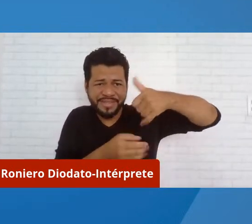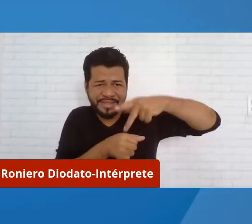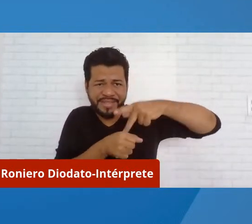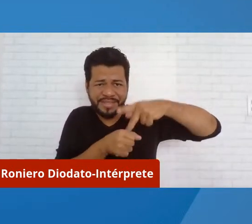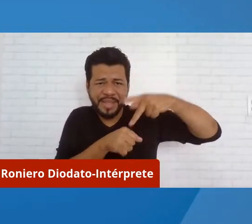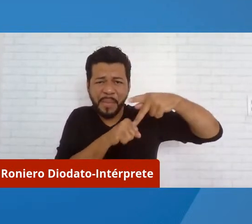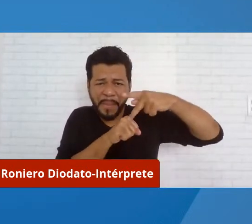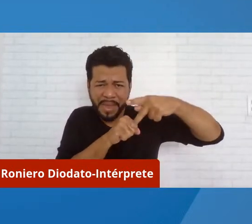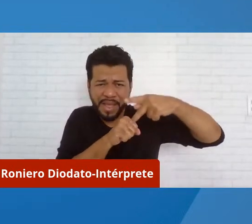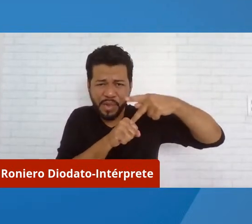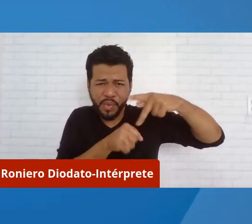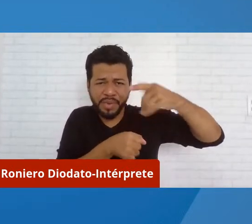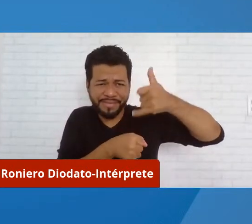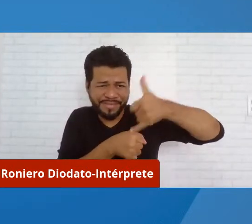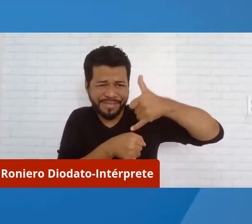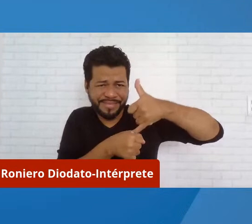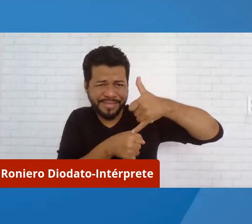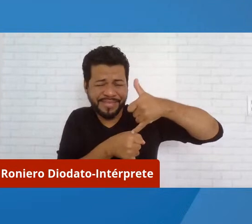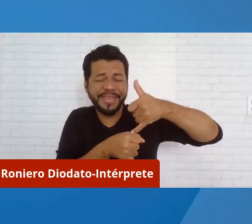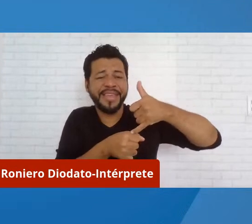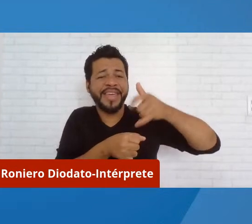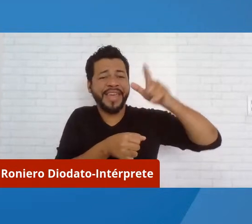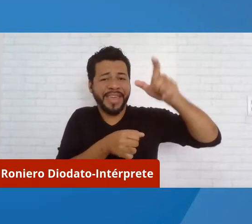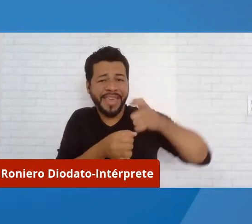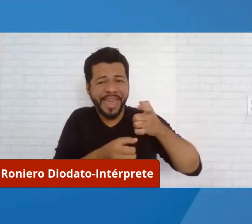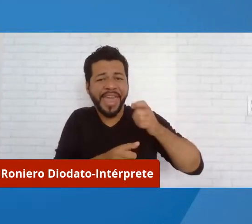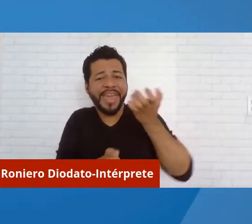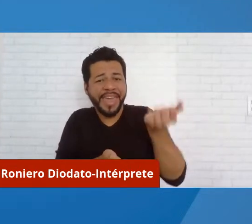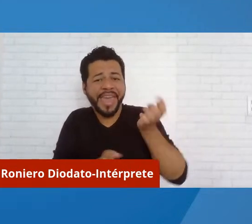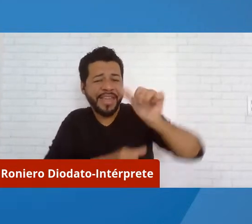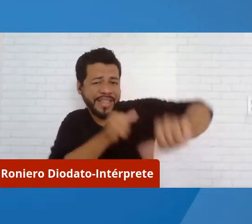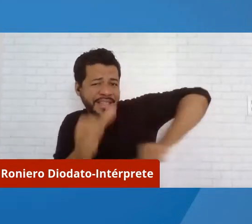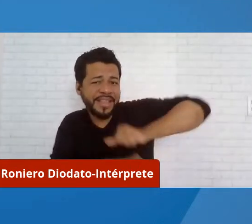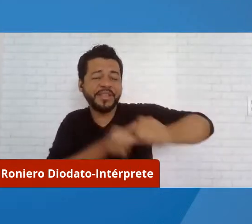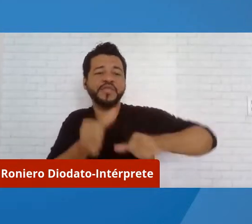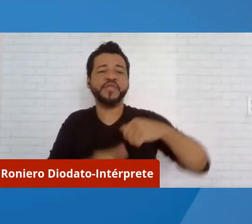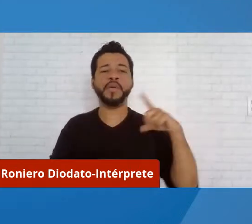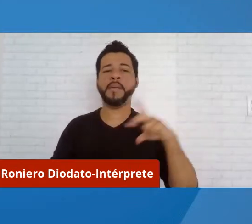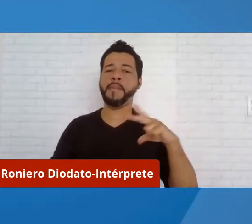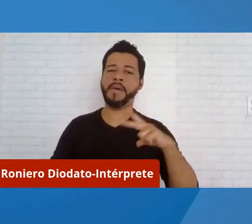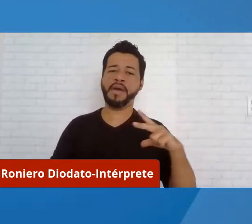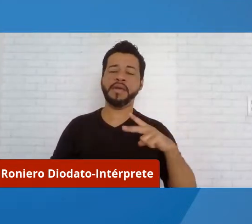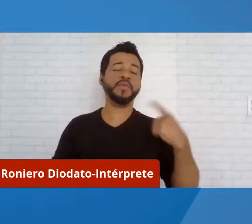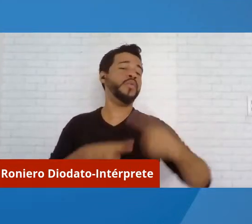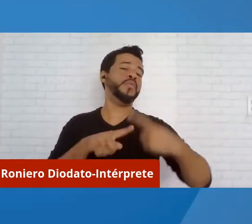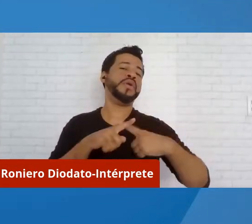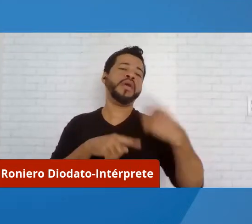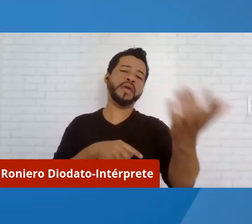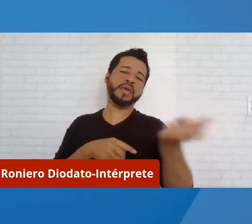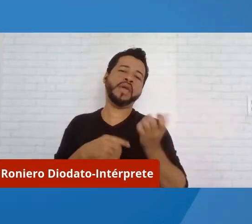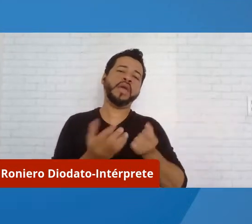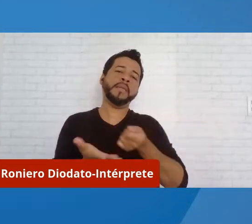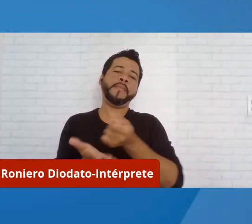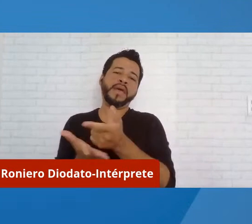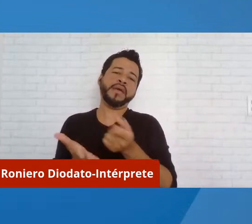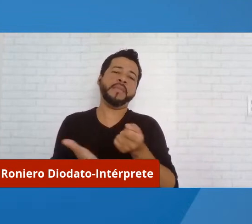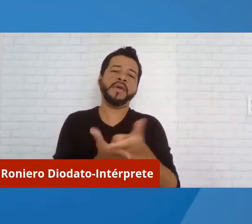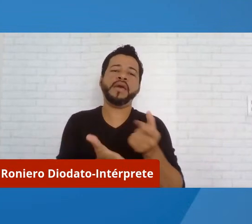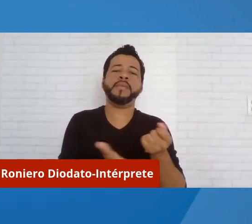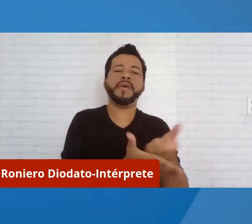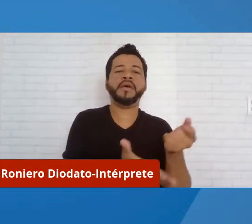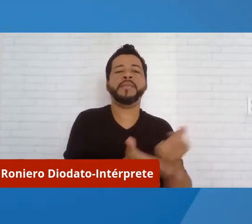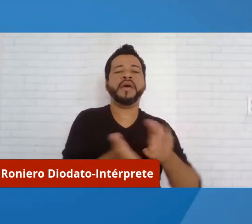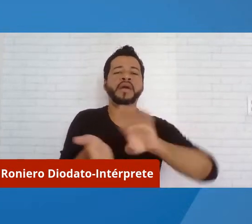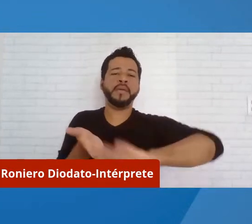quê? Para ter recurso no Estado para pagar dívidas com os bancos, quer dizer, dilapidando patrimônio público. Se